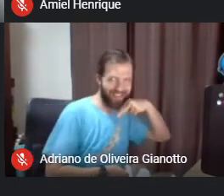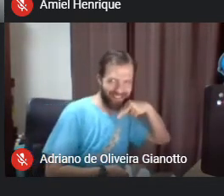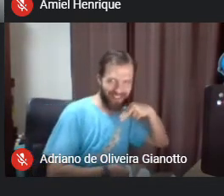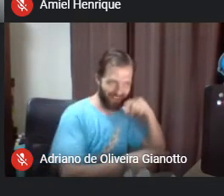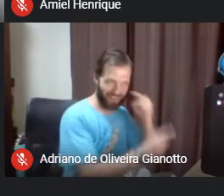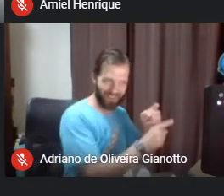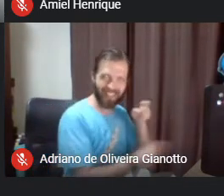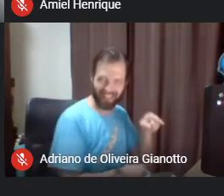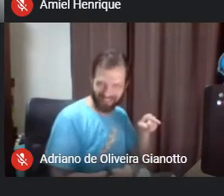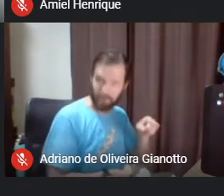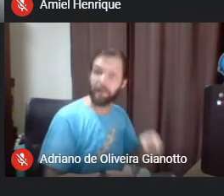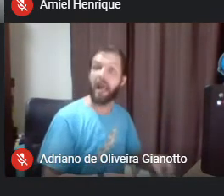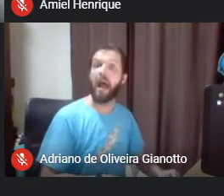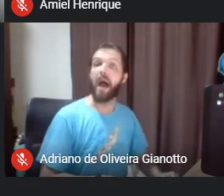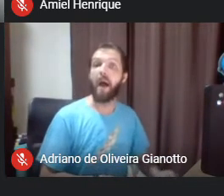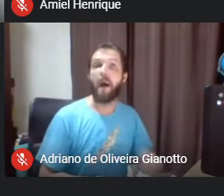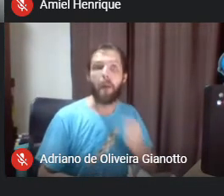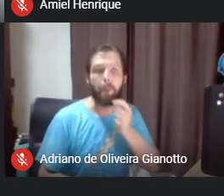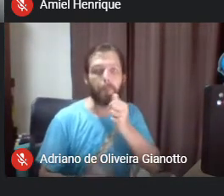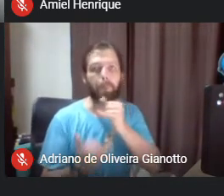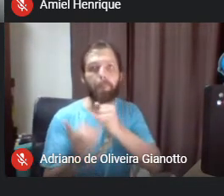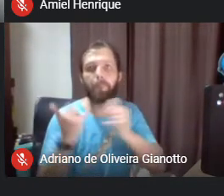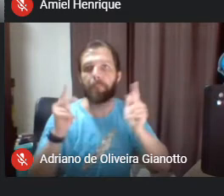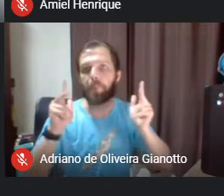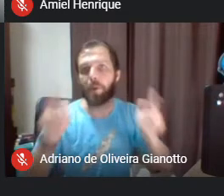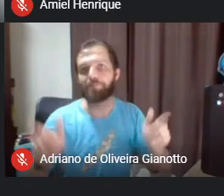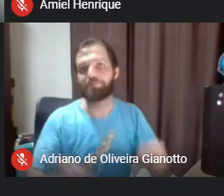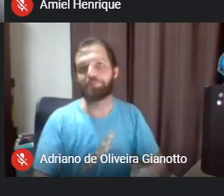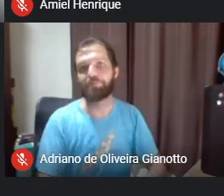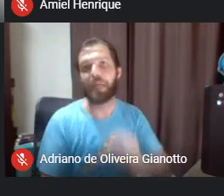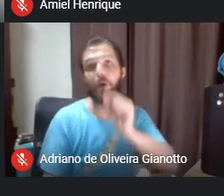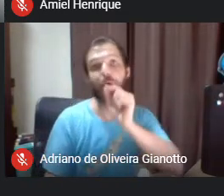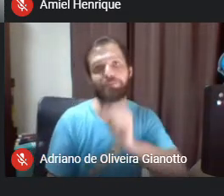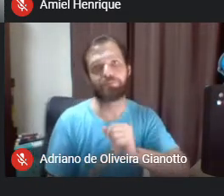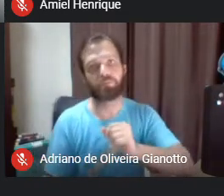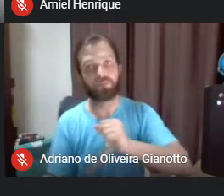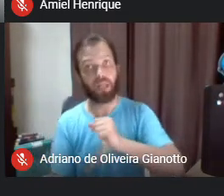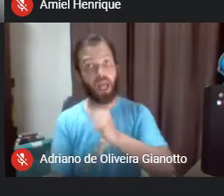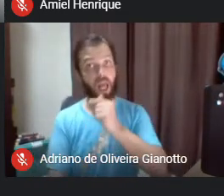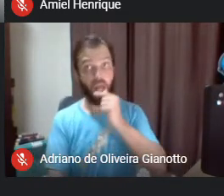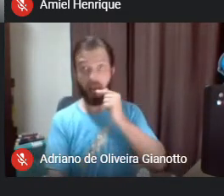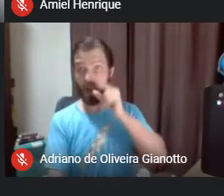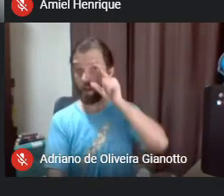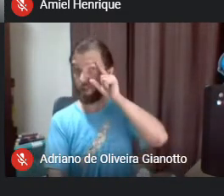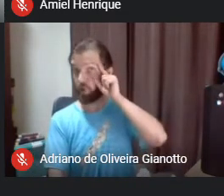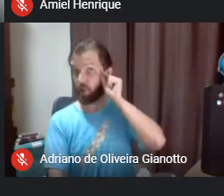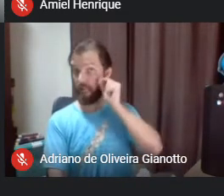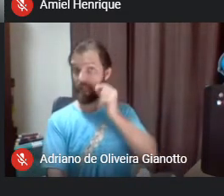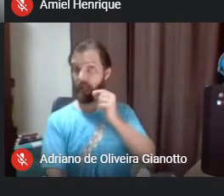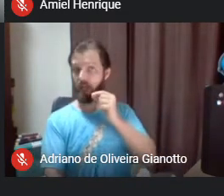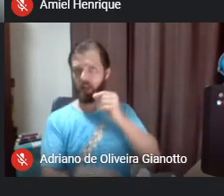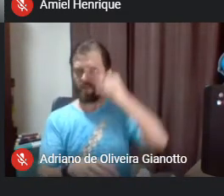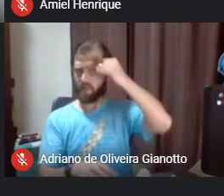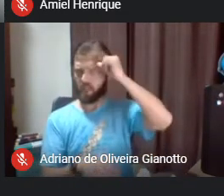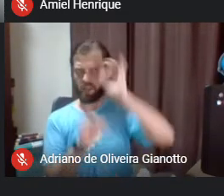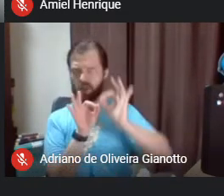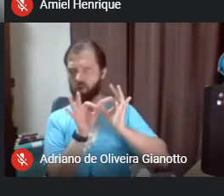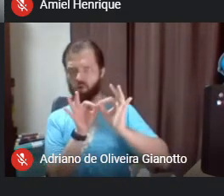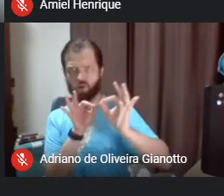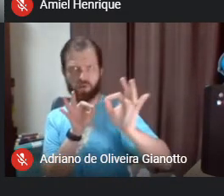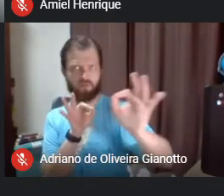lá do rei, que tinha uma neta, enfim, que era surda? Isso era a mesma coisa,